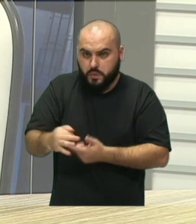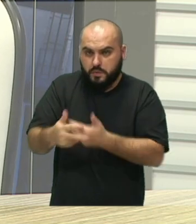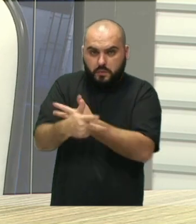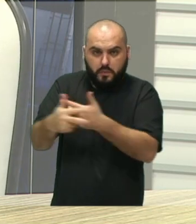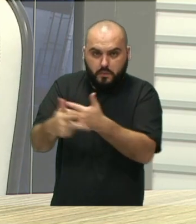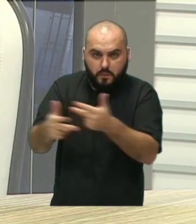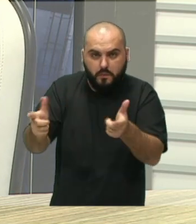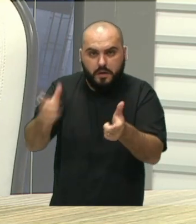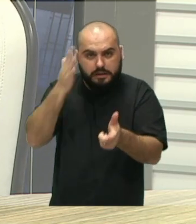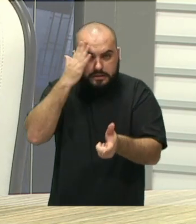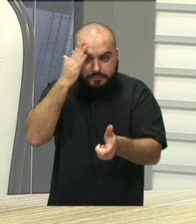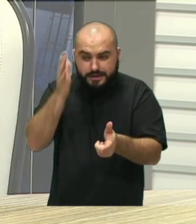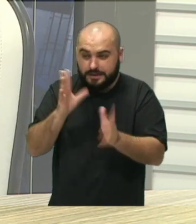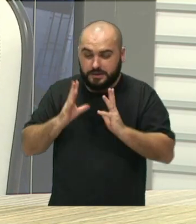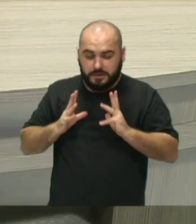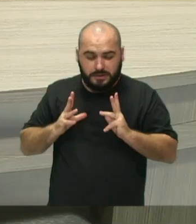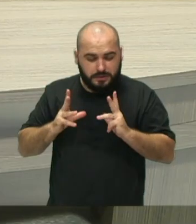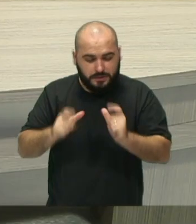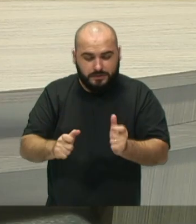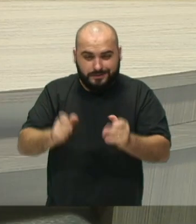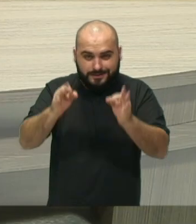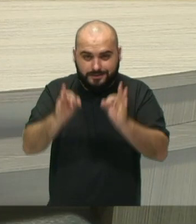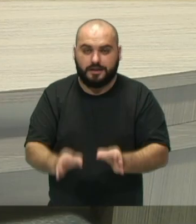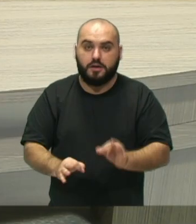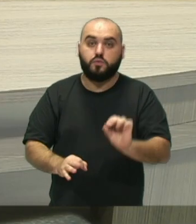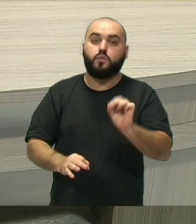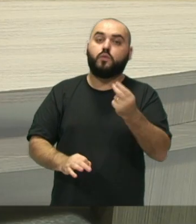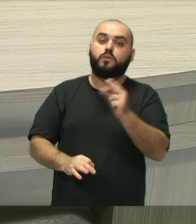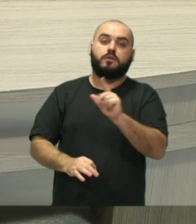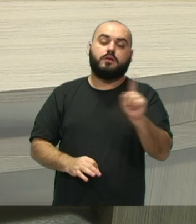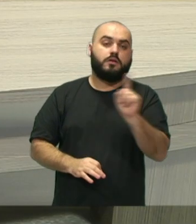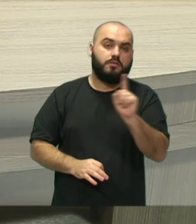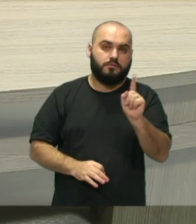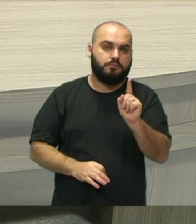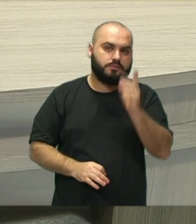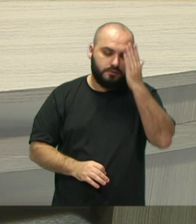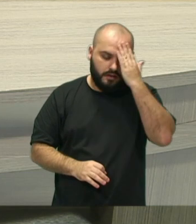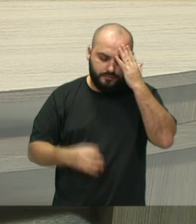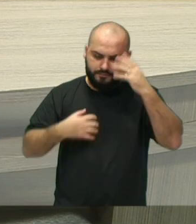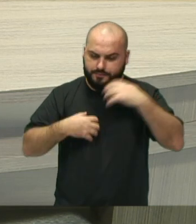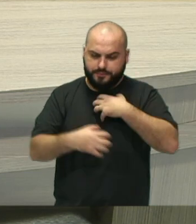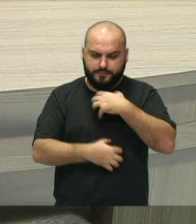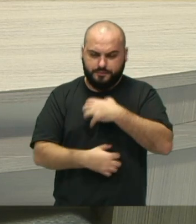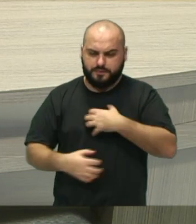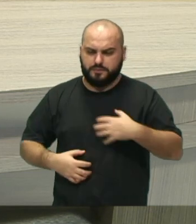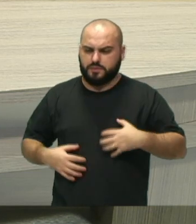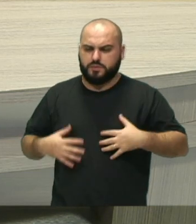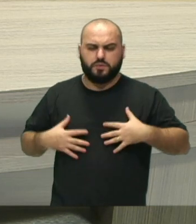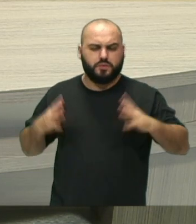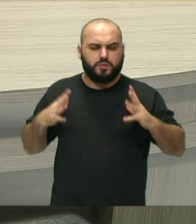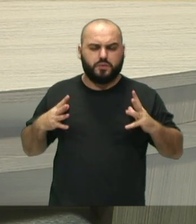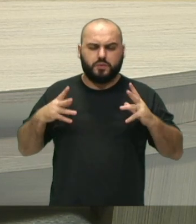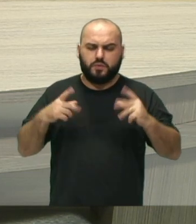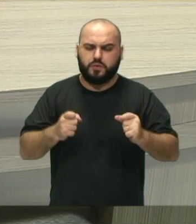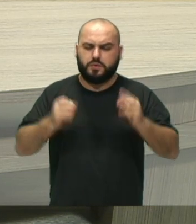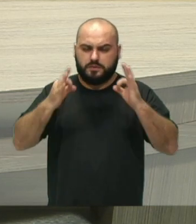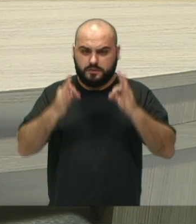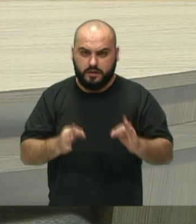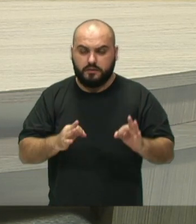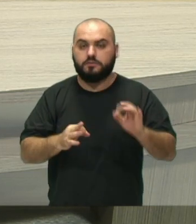tudo certo ou não com a parte física mesmo, os órgãos e tudo, para daí então,